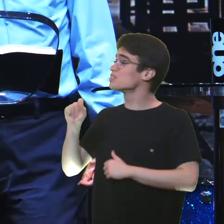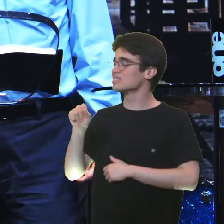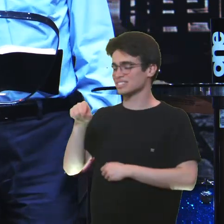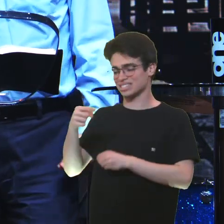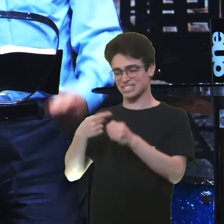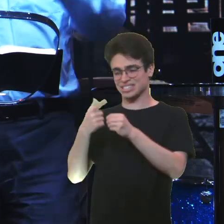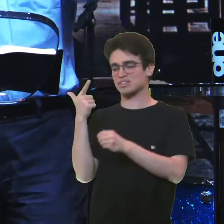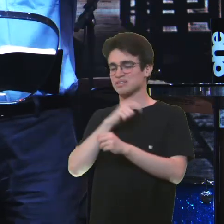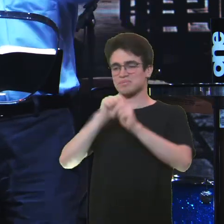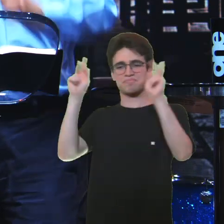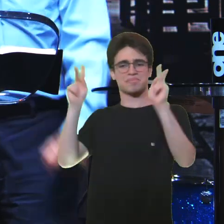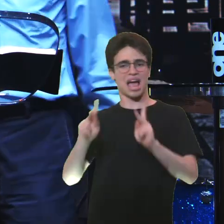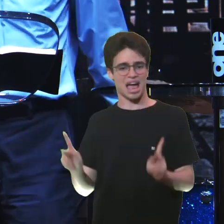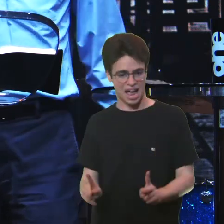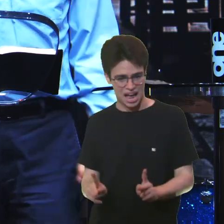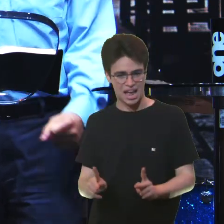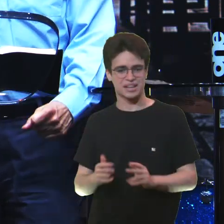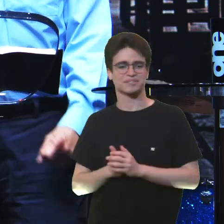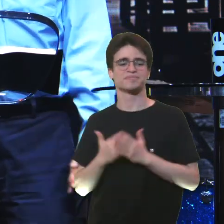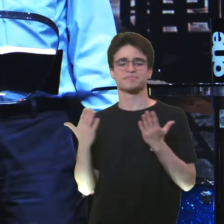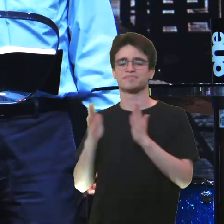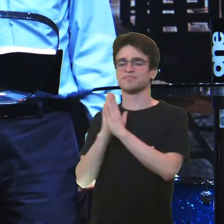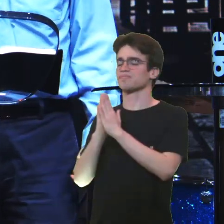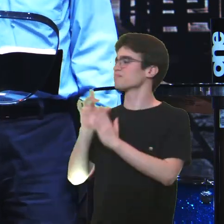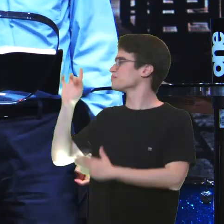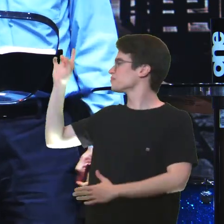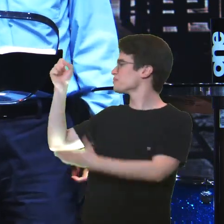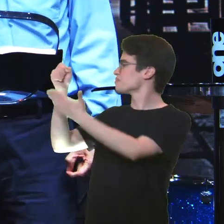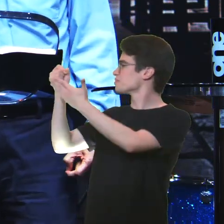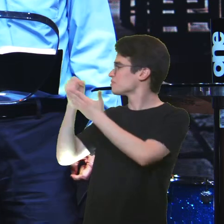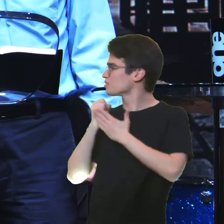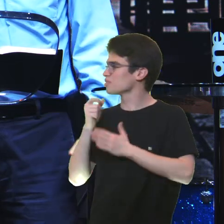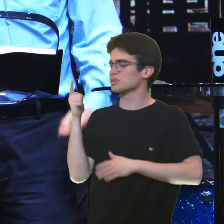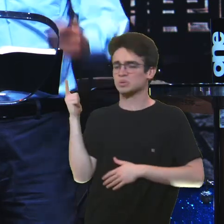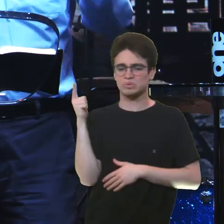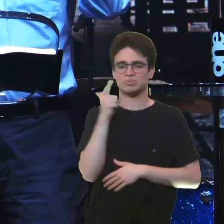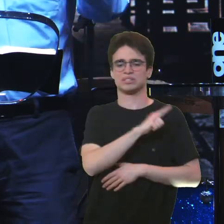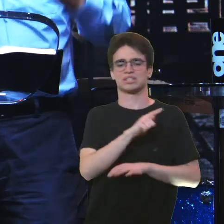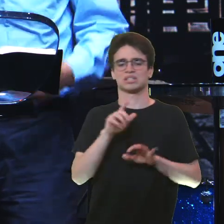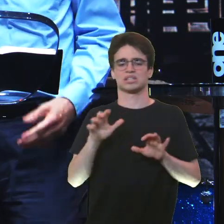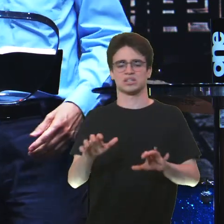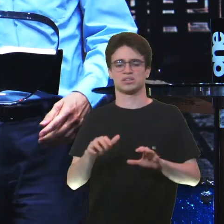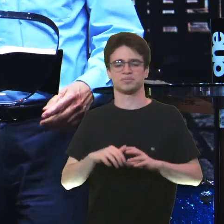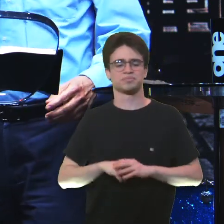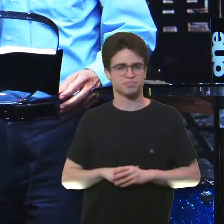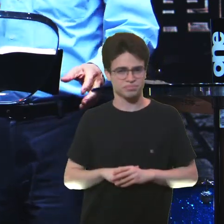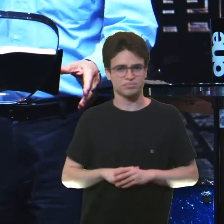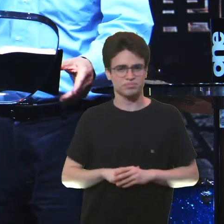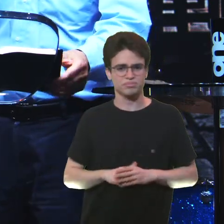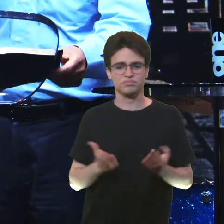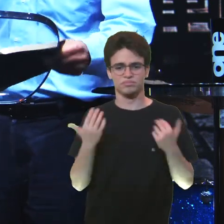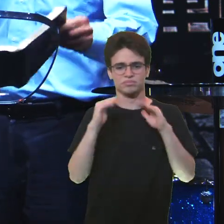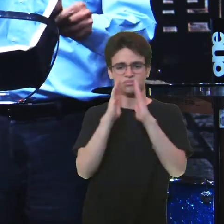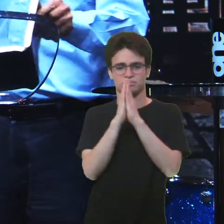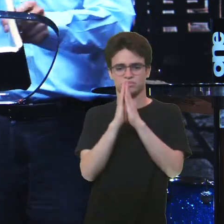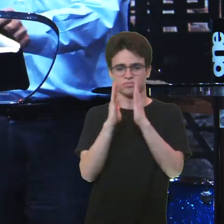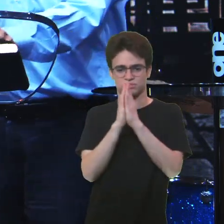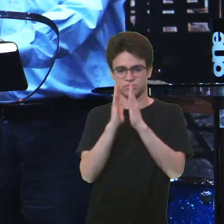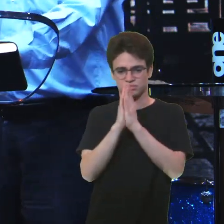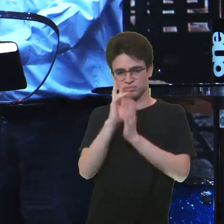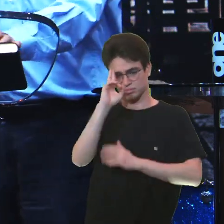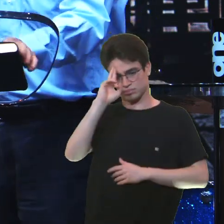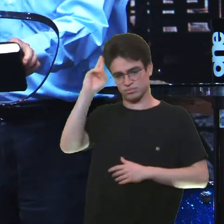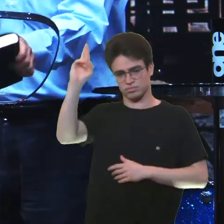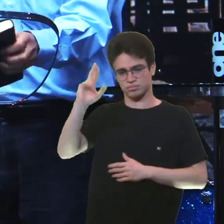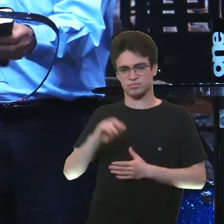sua cidade. Que Dios nos ayude a Que Deus hacerlo. nos ajude a fazer isso. Oremos al Señor. Oremos ao Senhor. Vamos